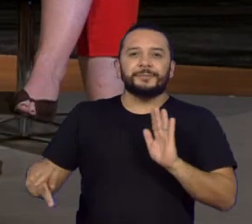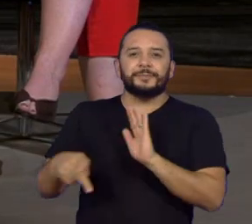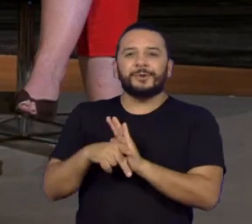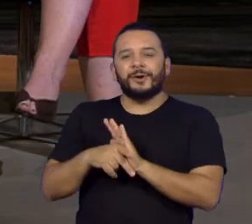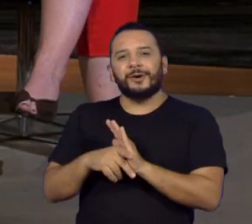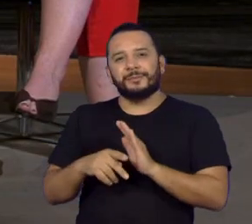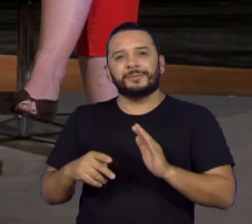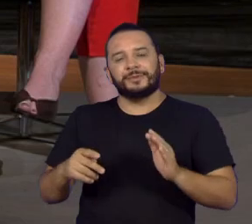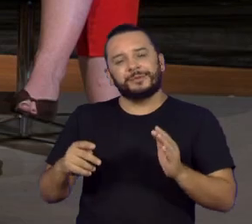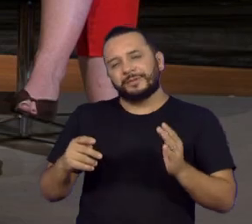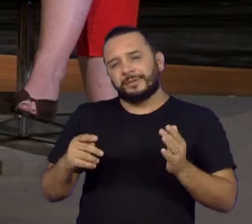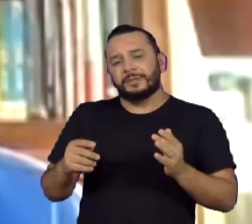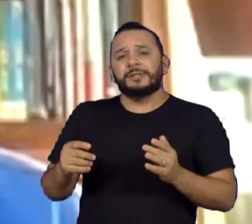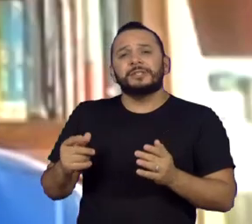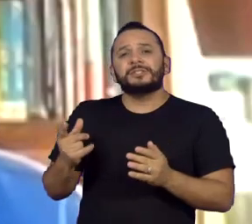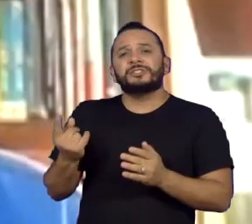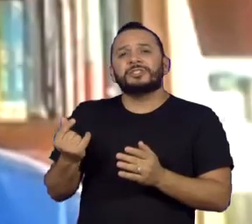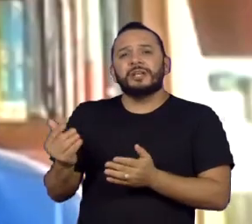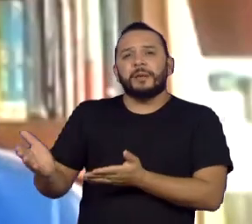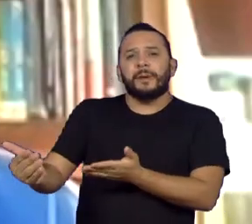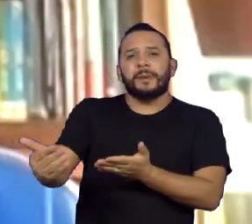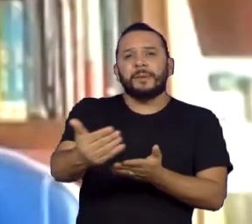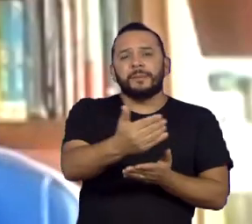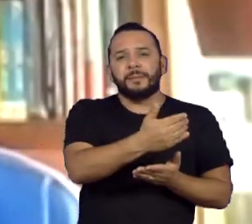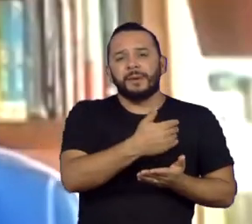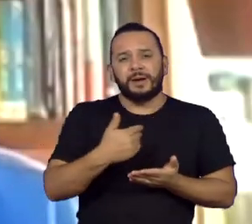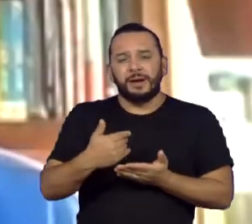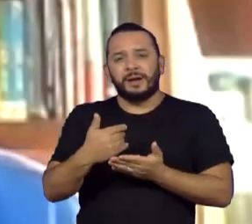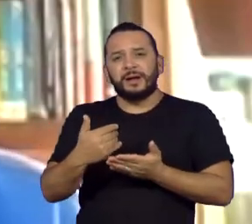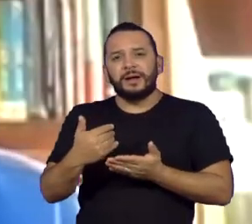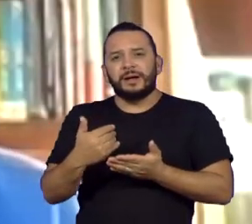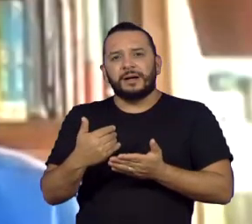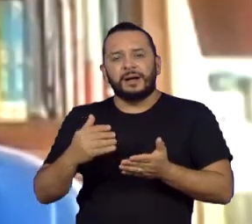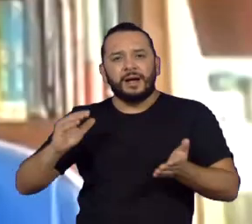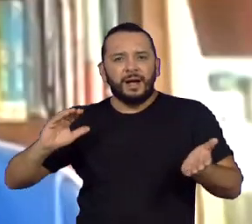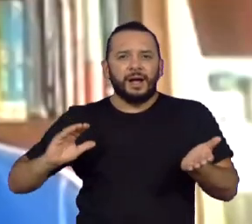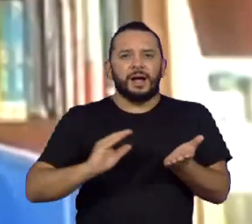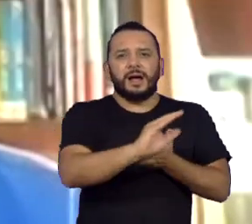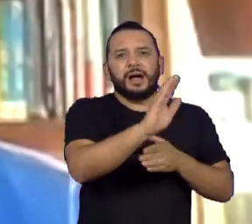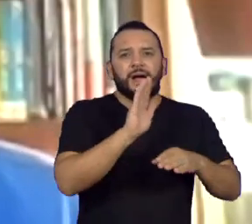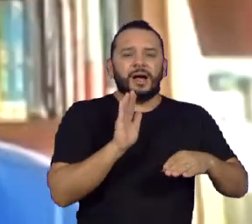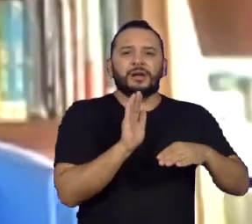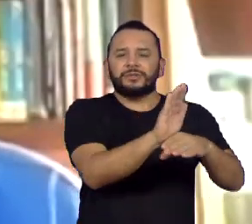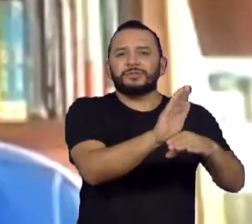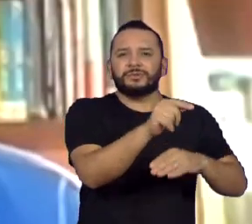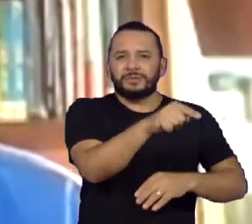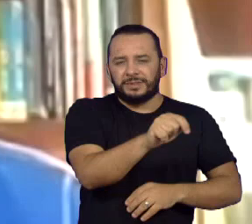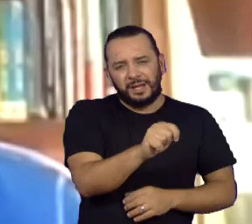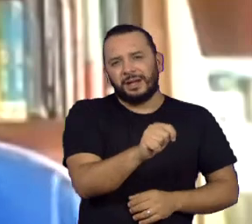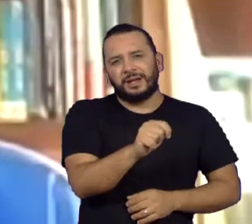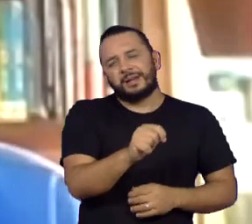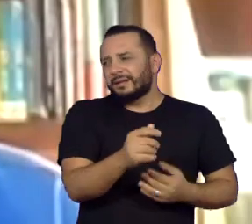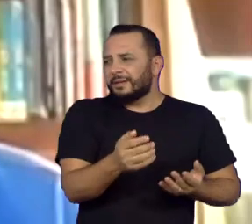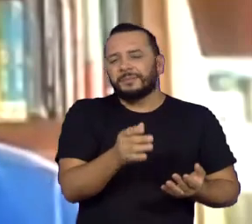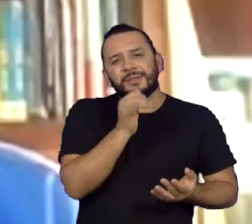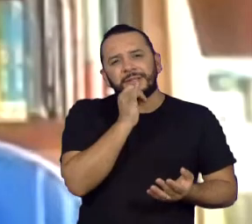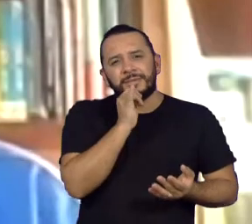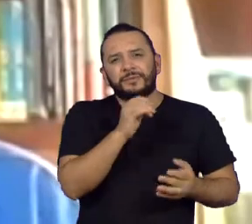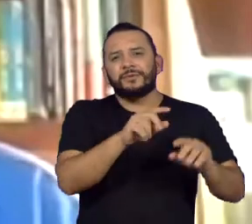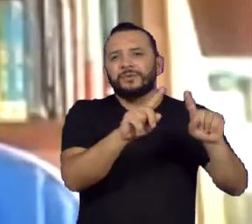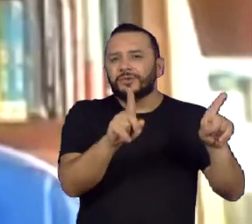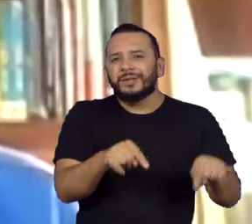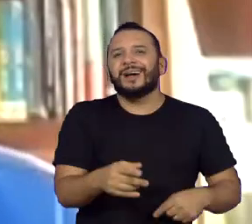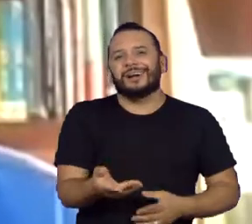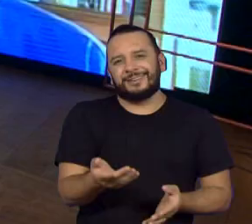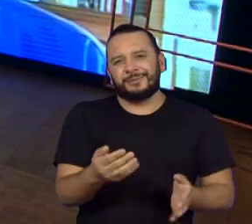para reverter o fundo desses bailes para uma caixinha que beneficiava empréstimos ou facilitava